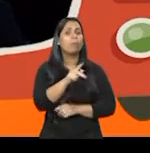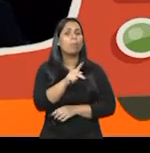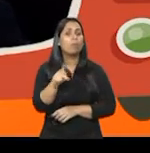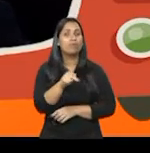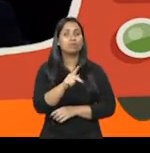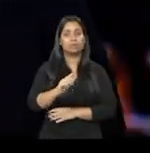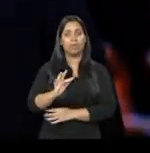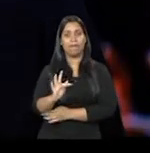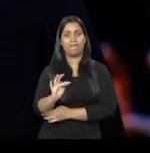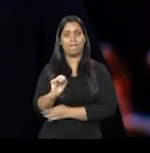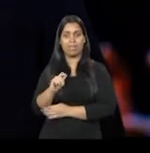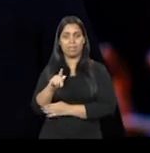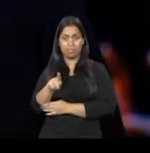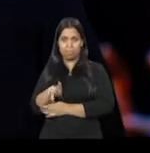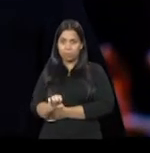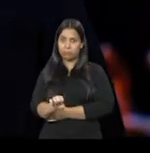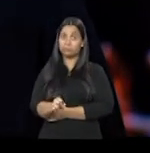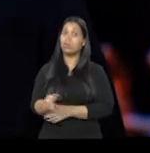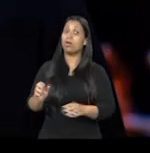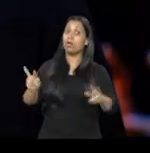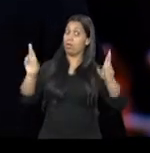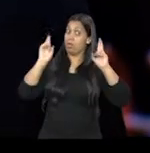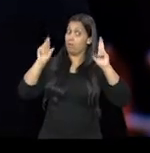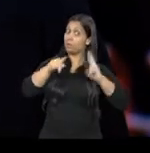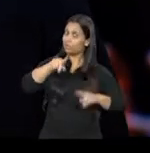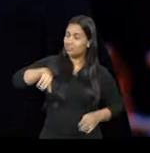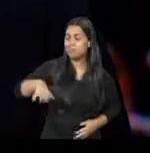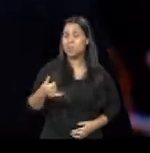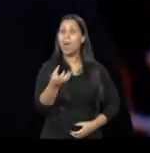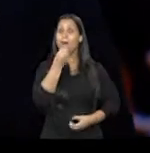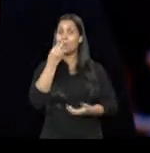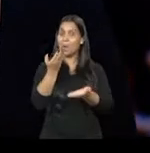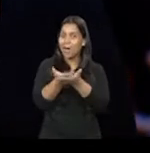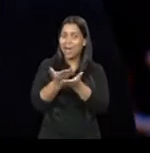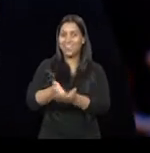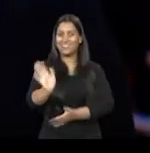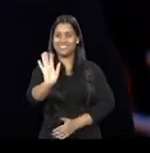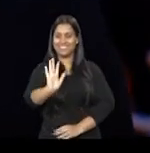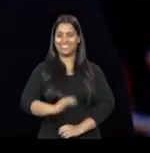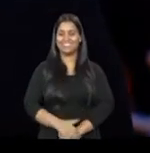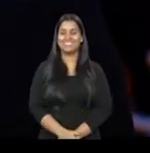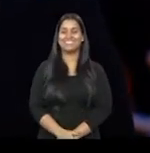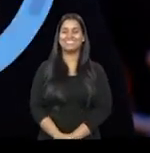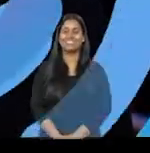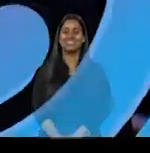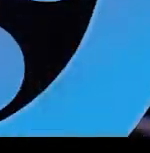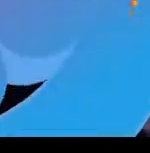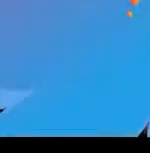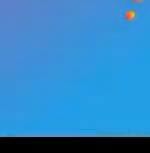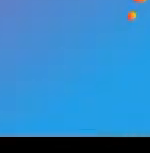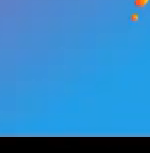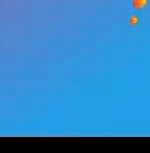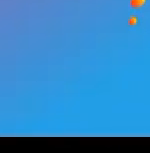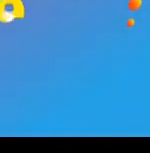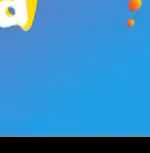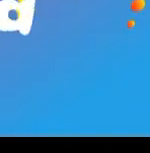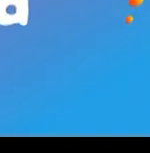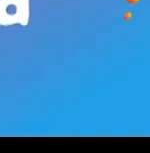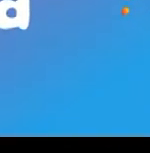Felipe. Espero que vocês aproveitem. Boa aula! Tchau, tchau!